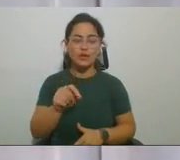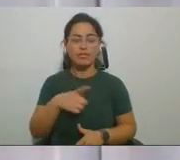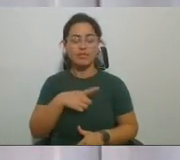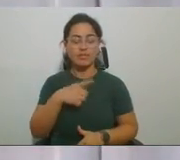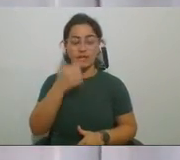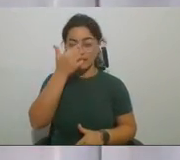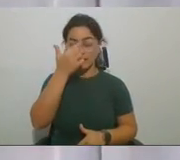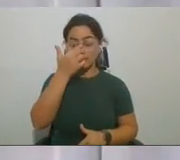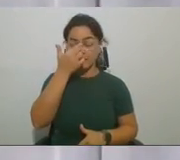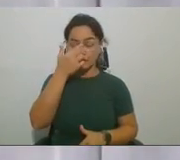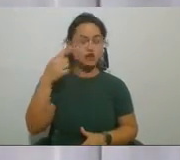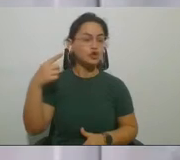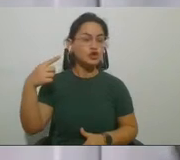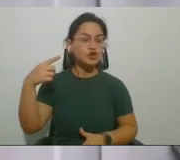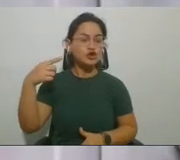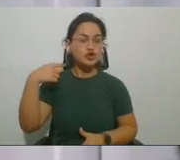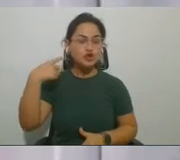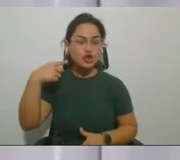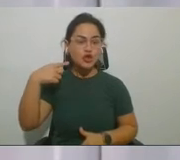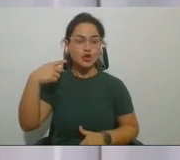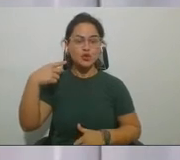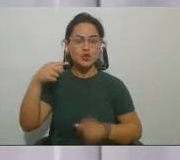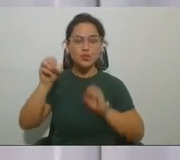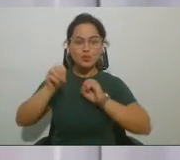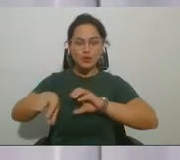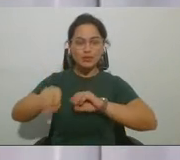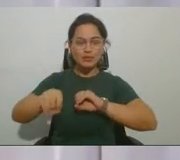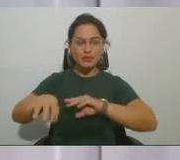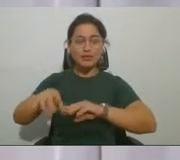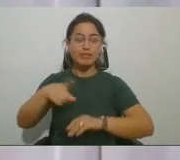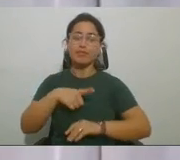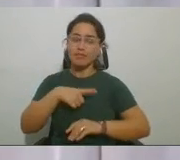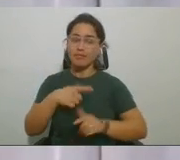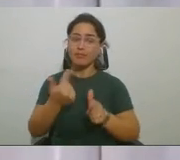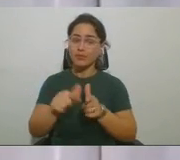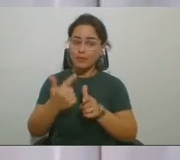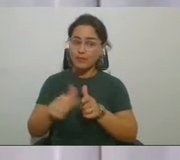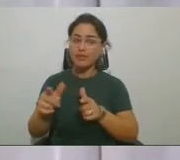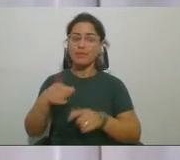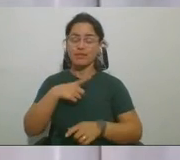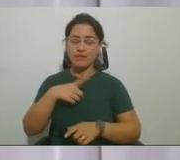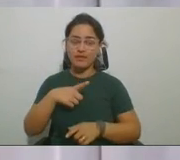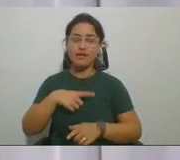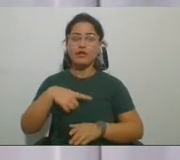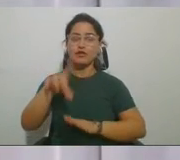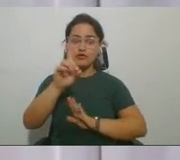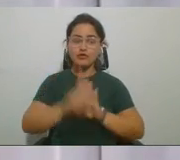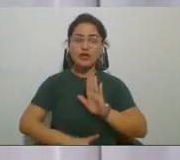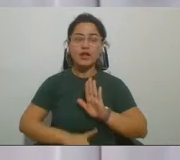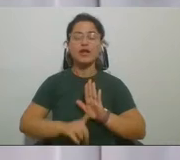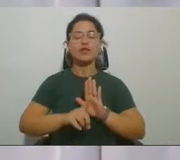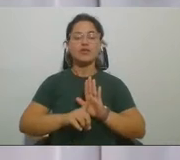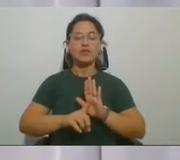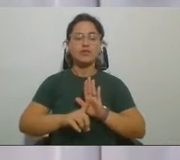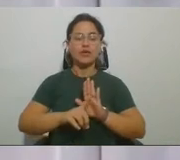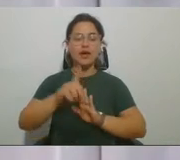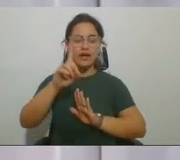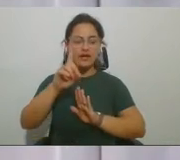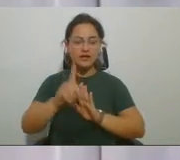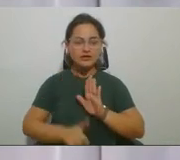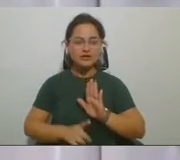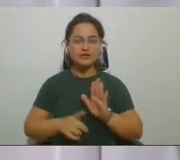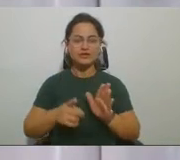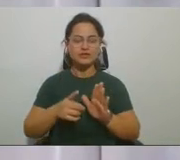entra o problema dos direitos de gênero. E não vertebra,